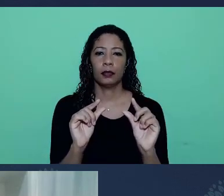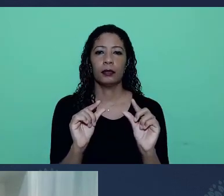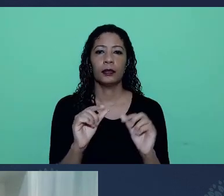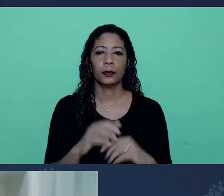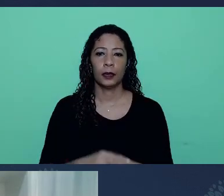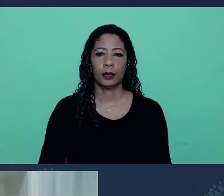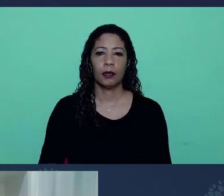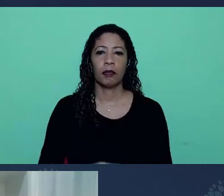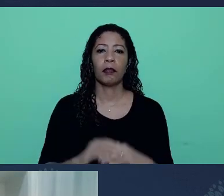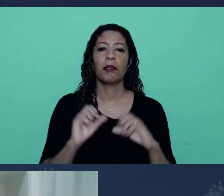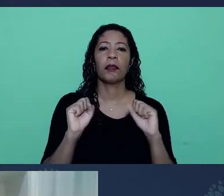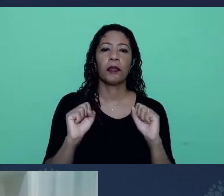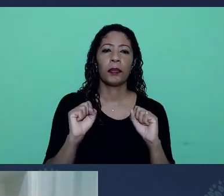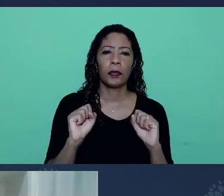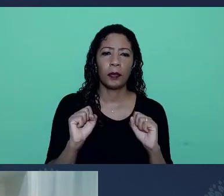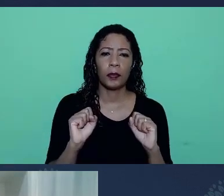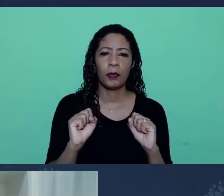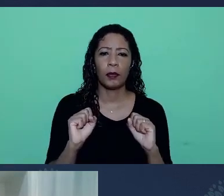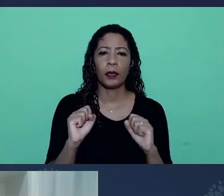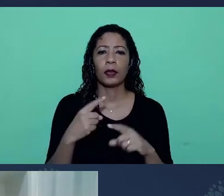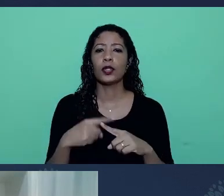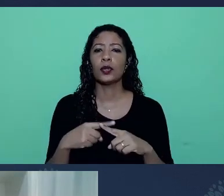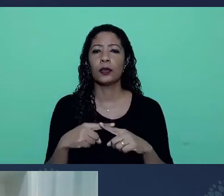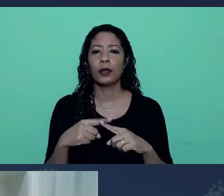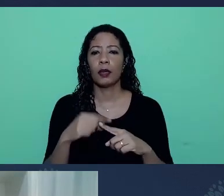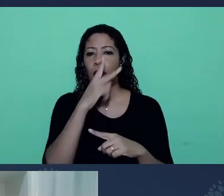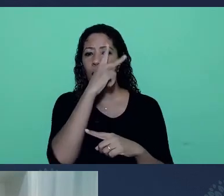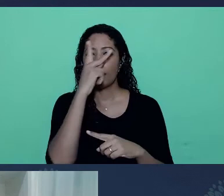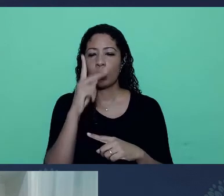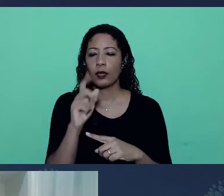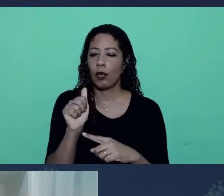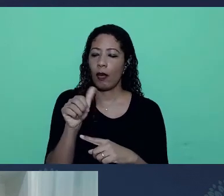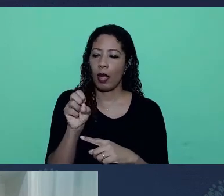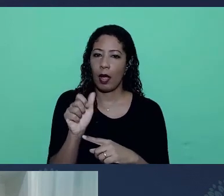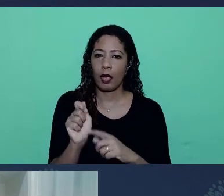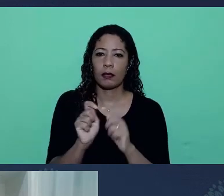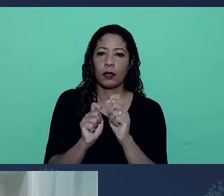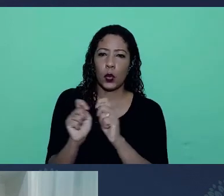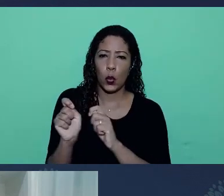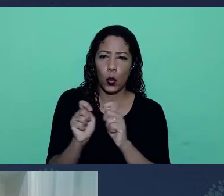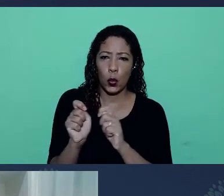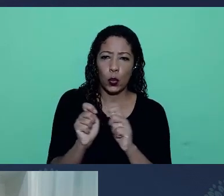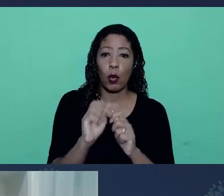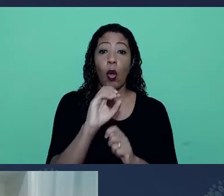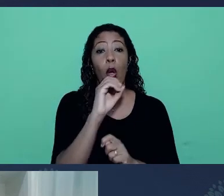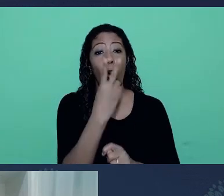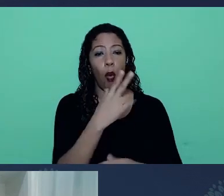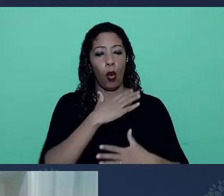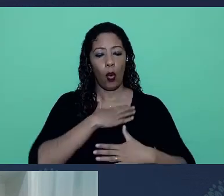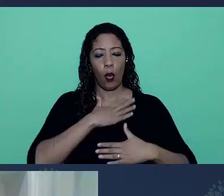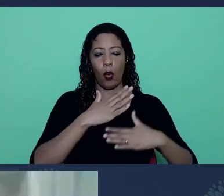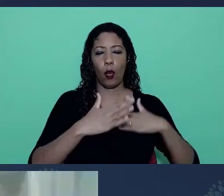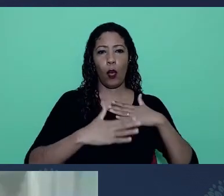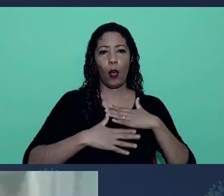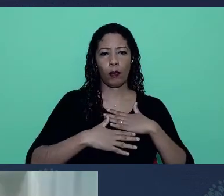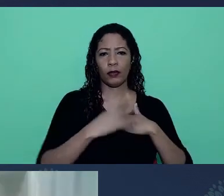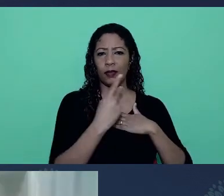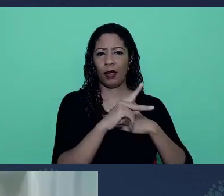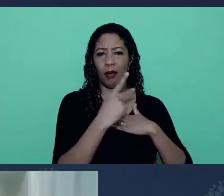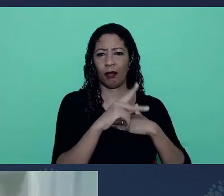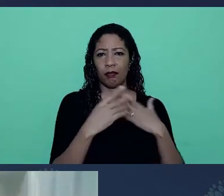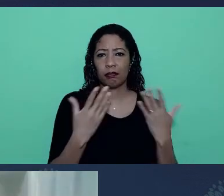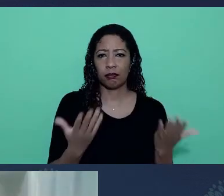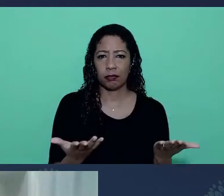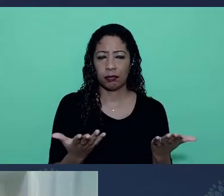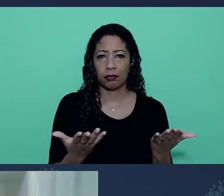faz ou algo espontâneo do corpo. Sim, pode ser espontâneo ou não. O nosso organismo está aí para equilibrar as coisas